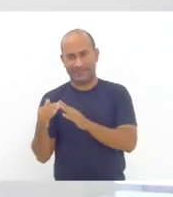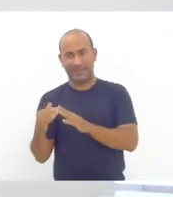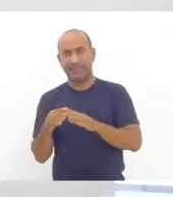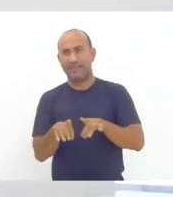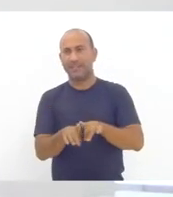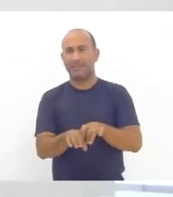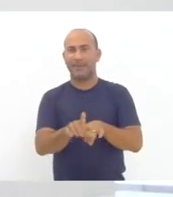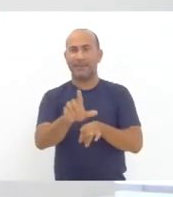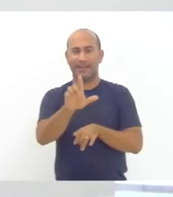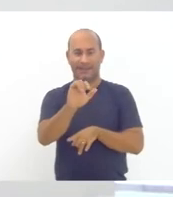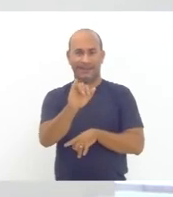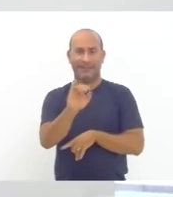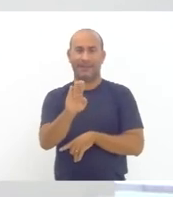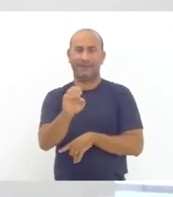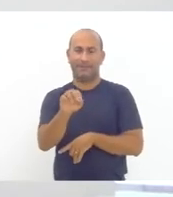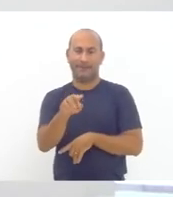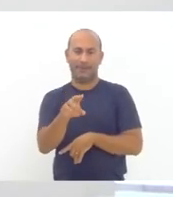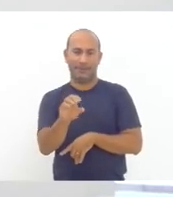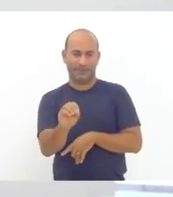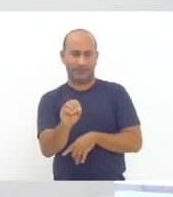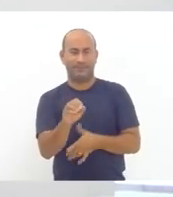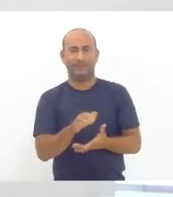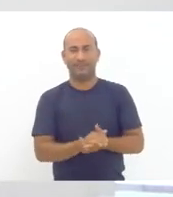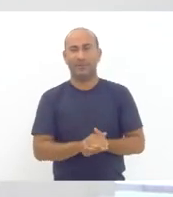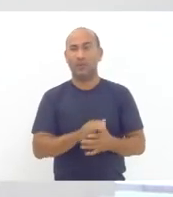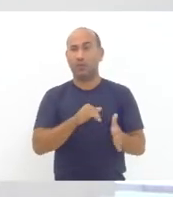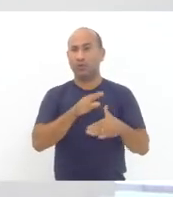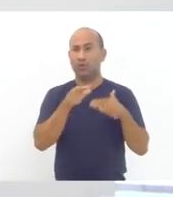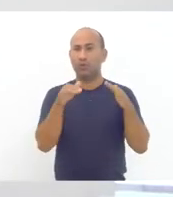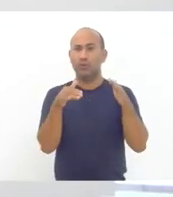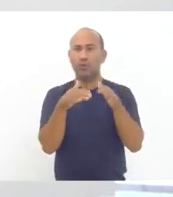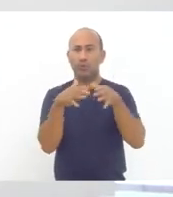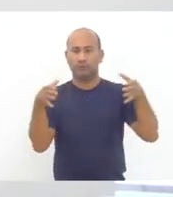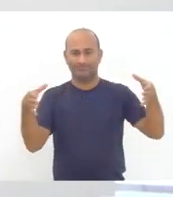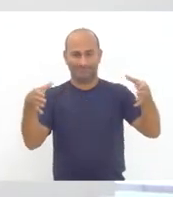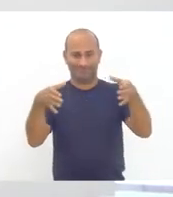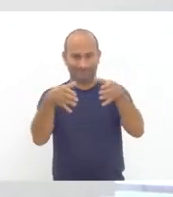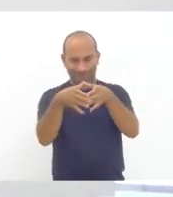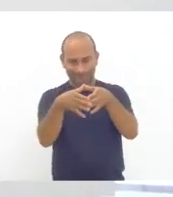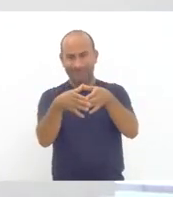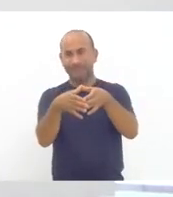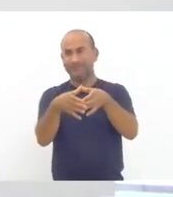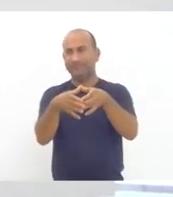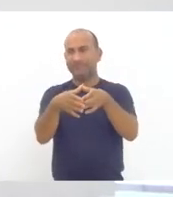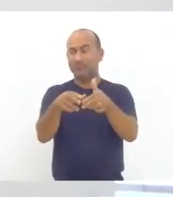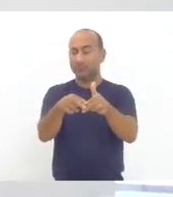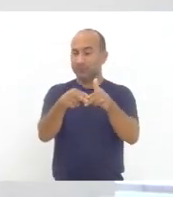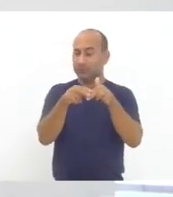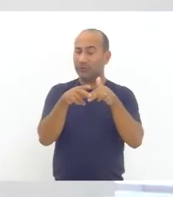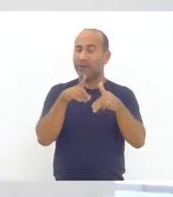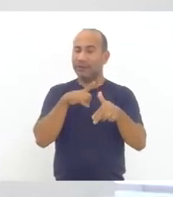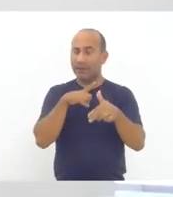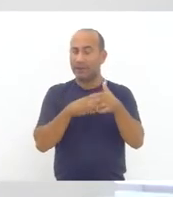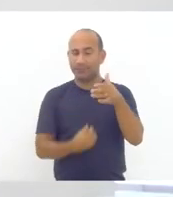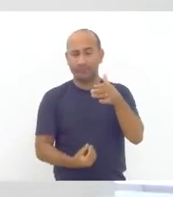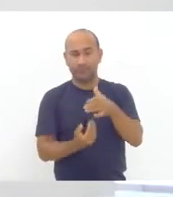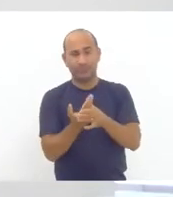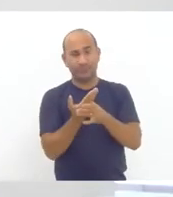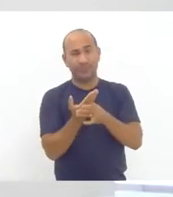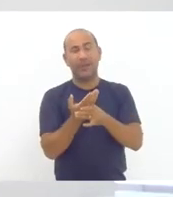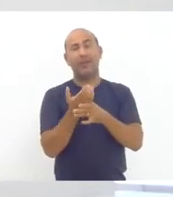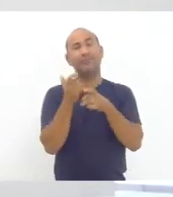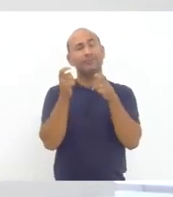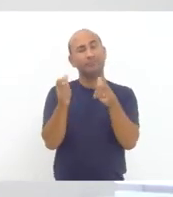Libanês enfim E então todo esse conjunto apesar de lá tem uma origem na questão